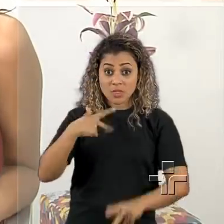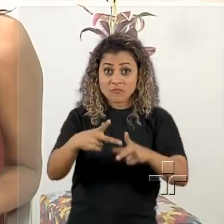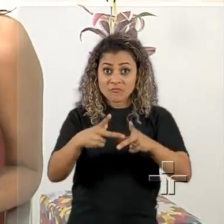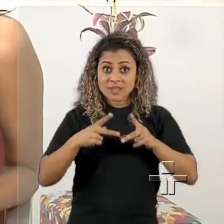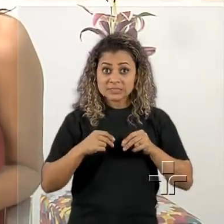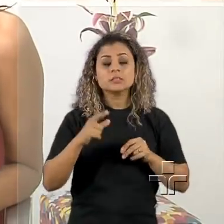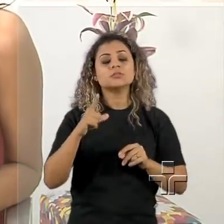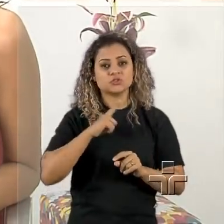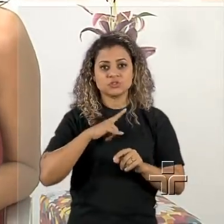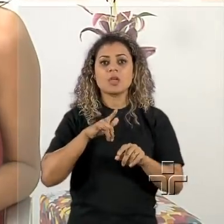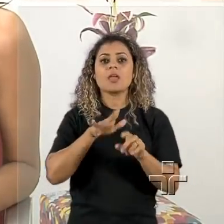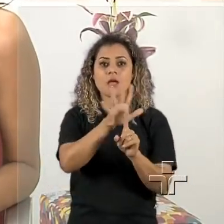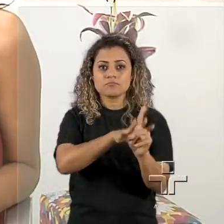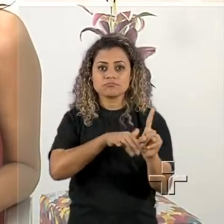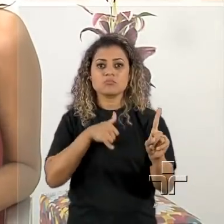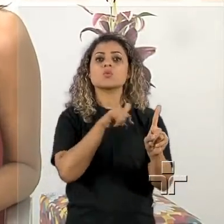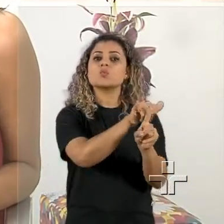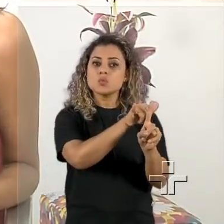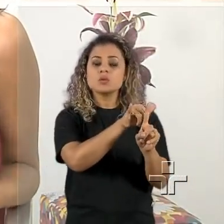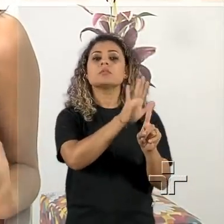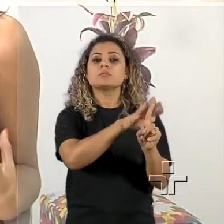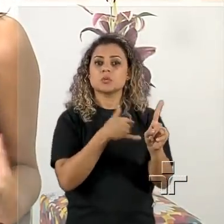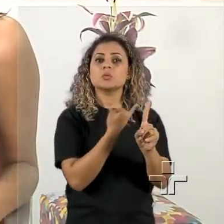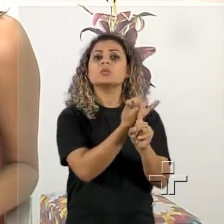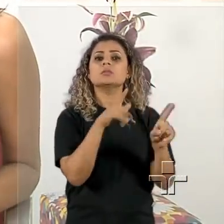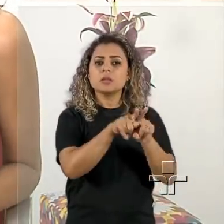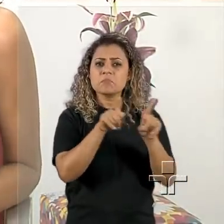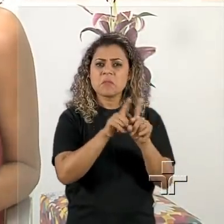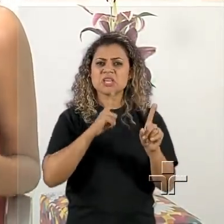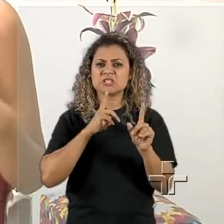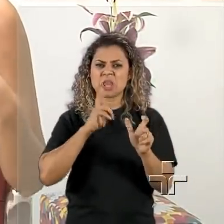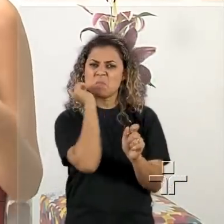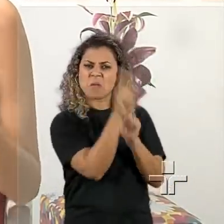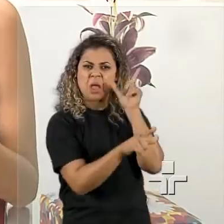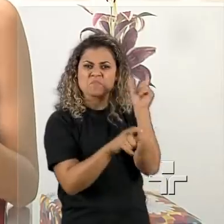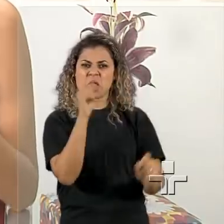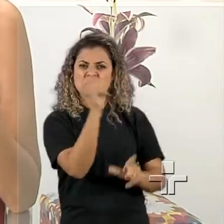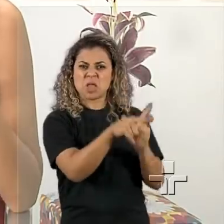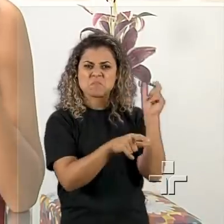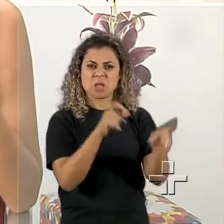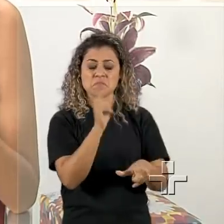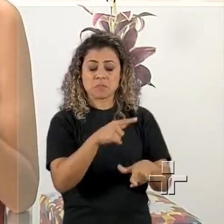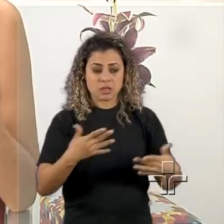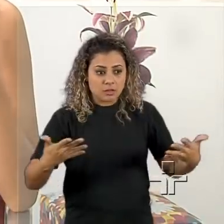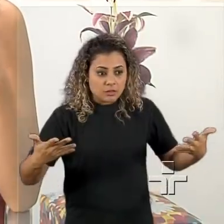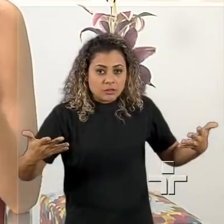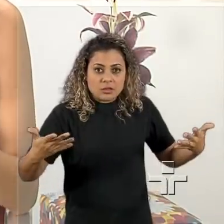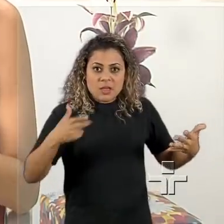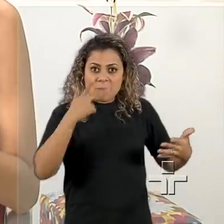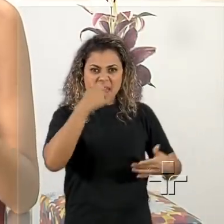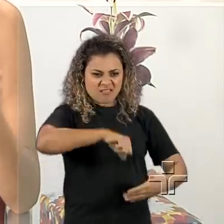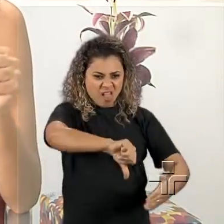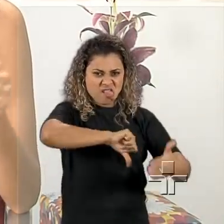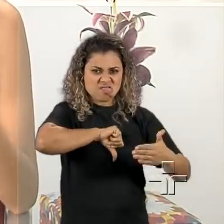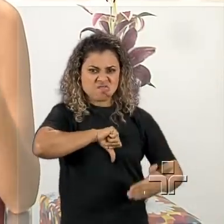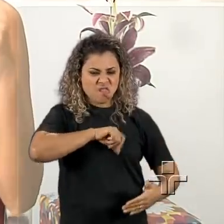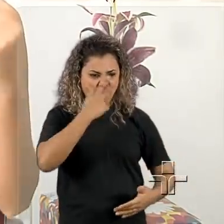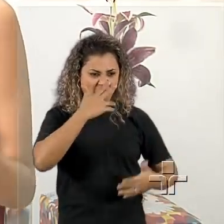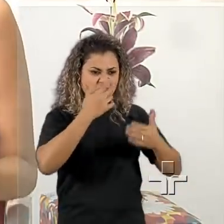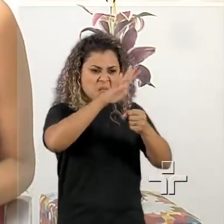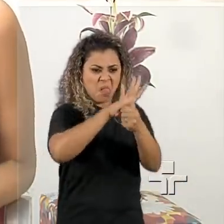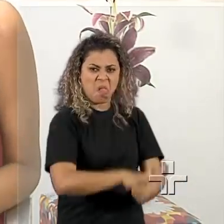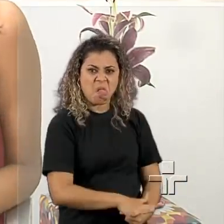país, quando ela é, na realidade, a solução. E em instantes, qual a relevância dos concursos de beleza nos dias